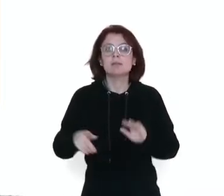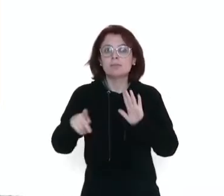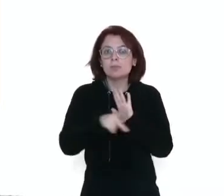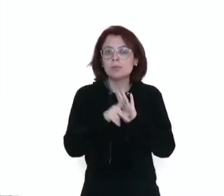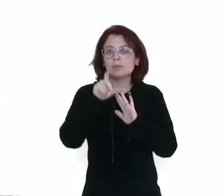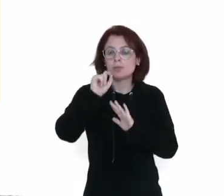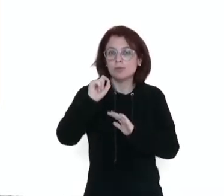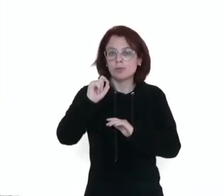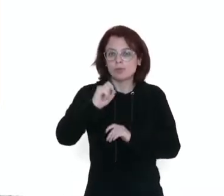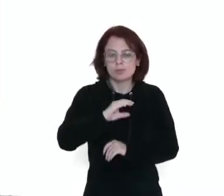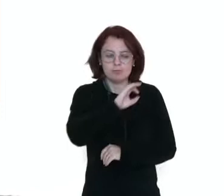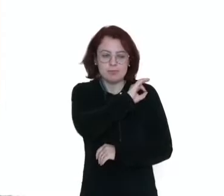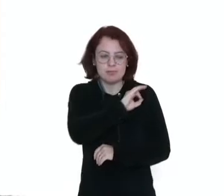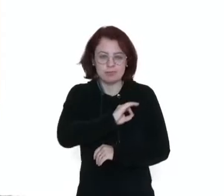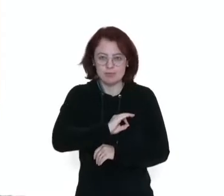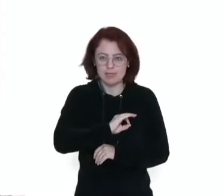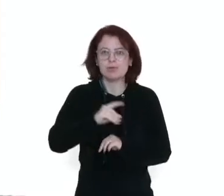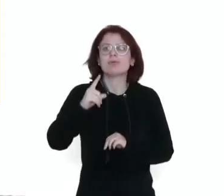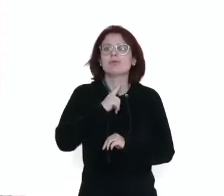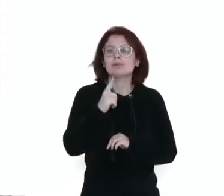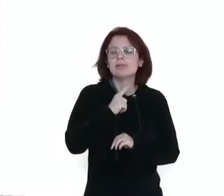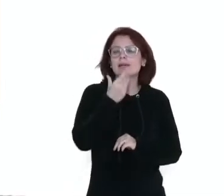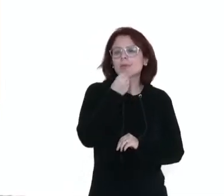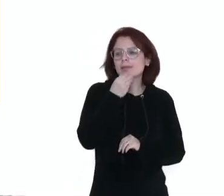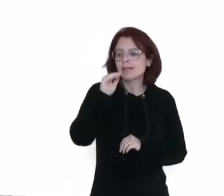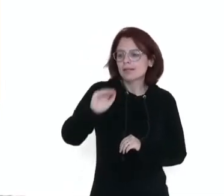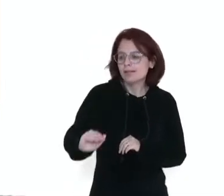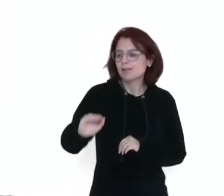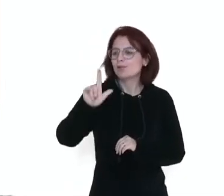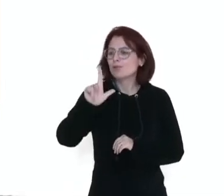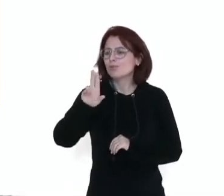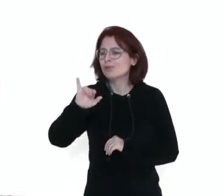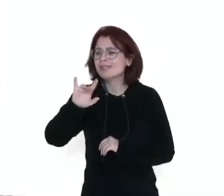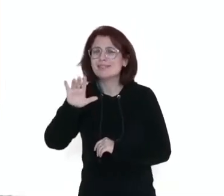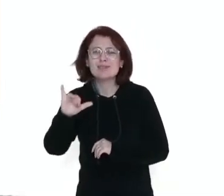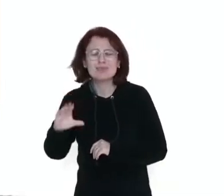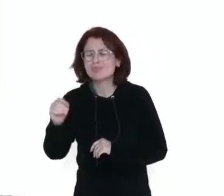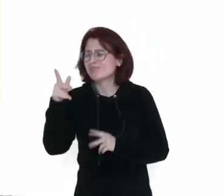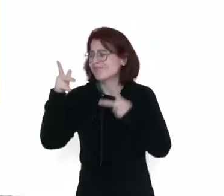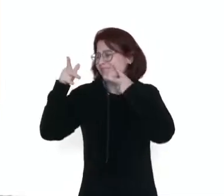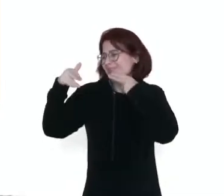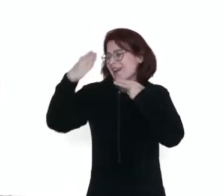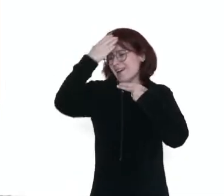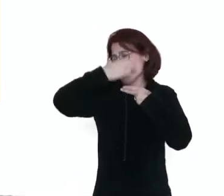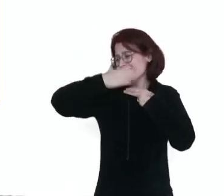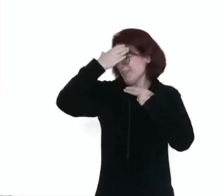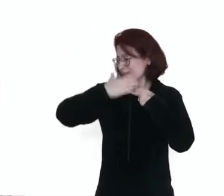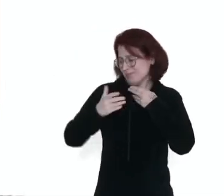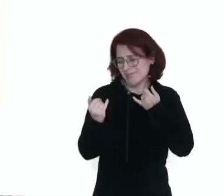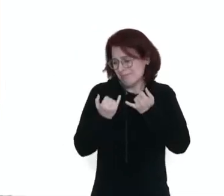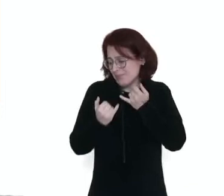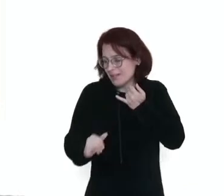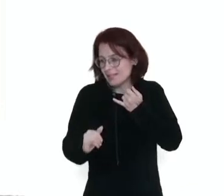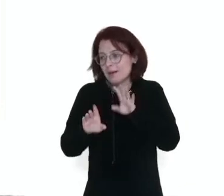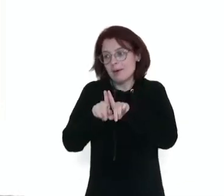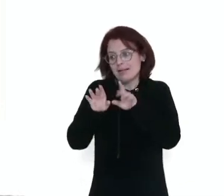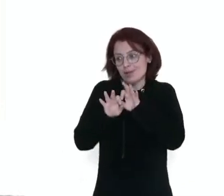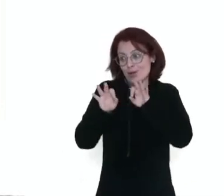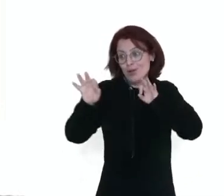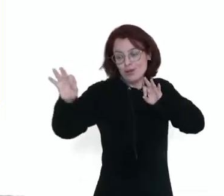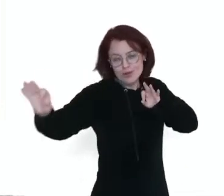um chamado Luizinho, que era a minha cara, cuspida e escarrada, mas só de longe. Se a